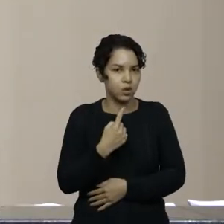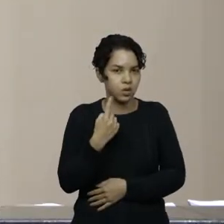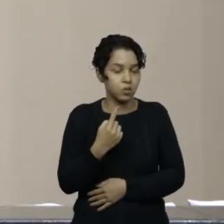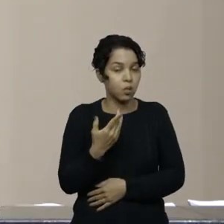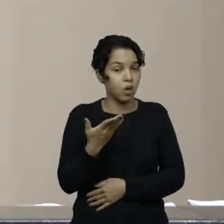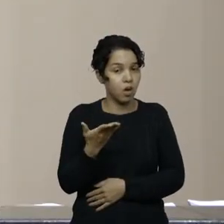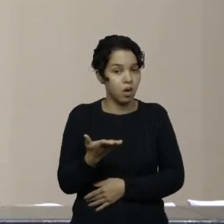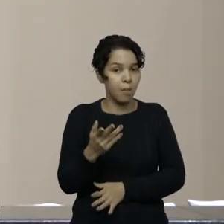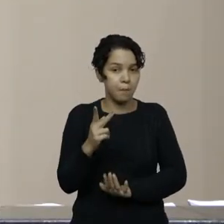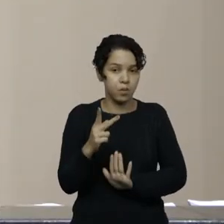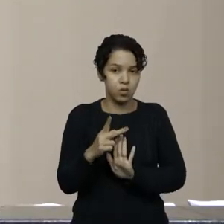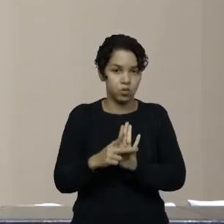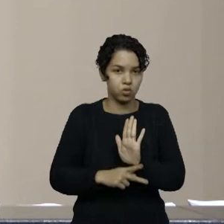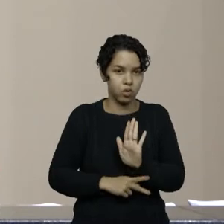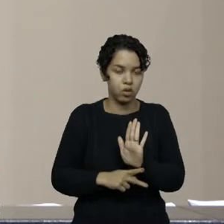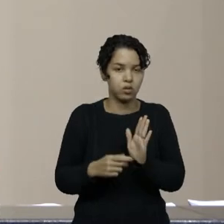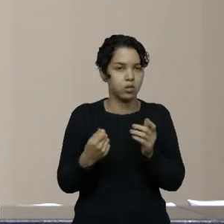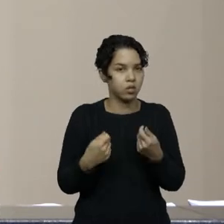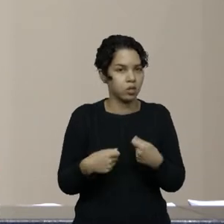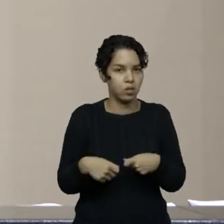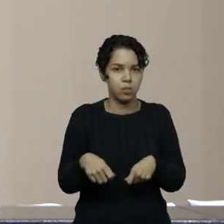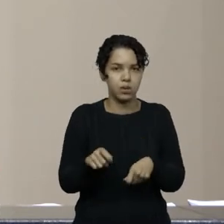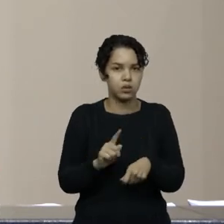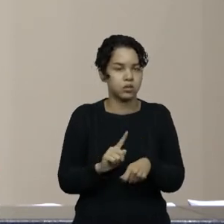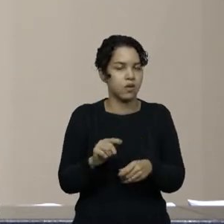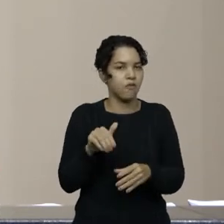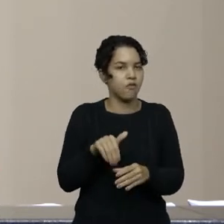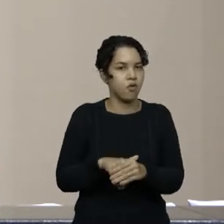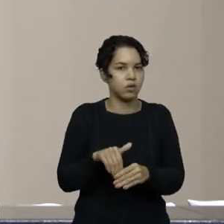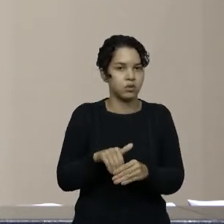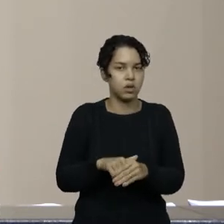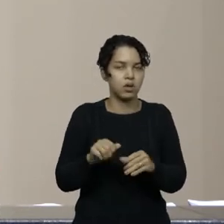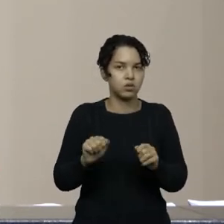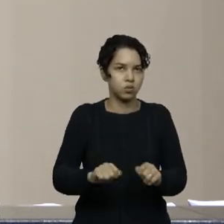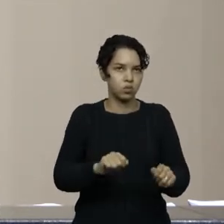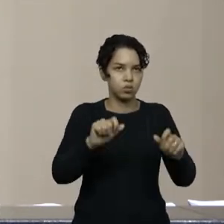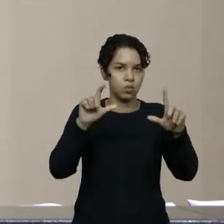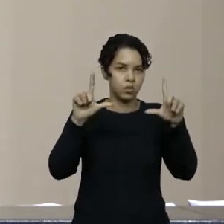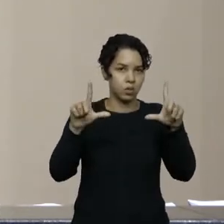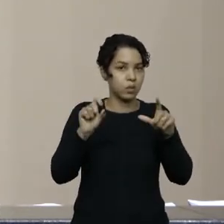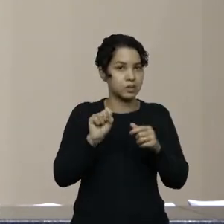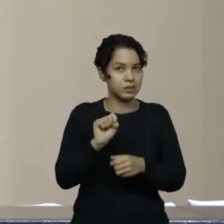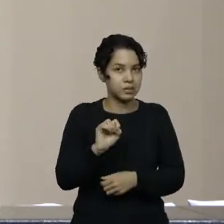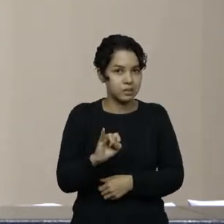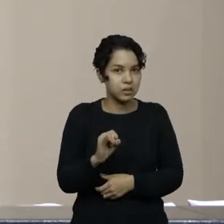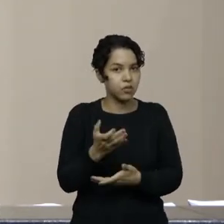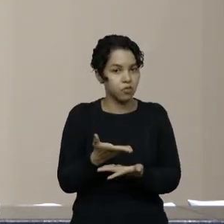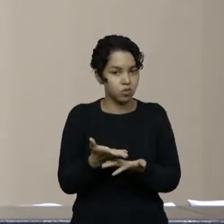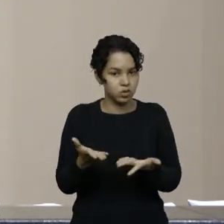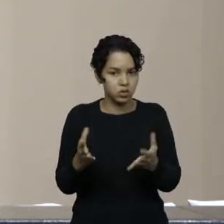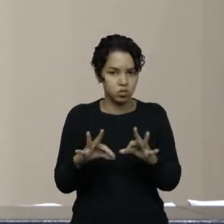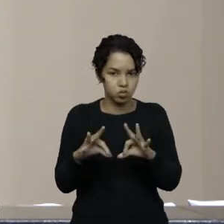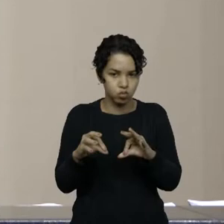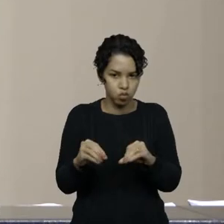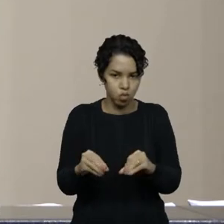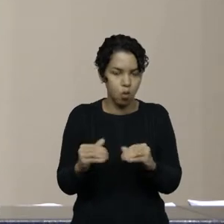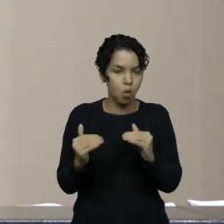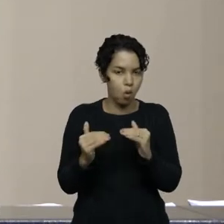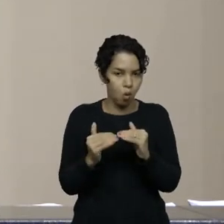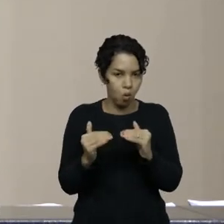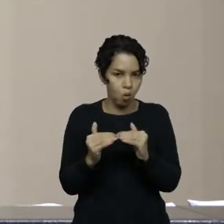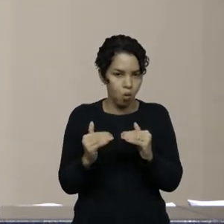necessidade de ser votado no painel se todos os deputados concordo que seja